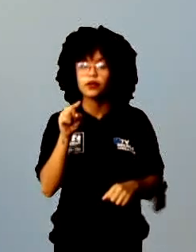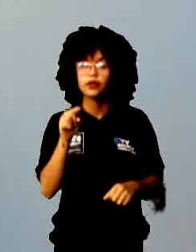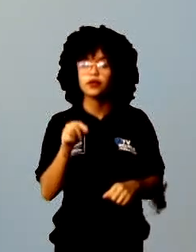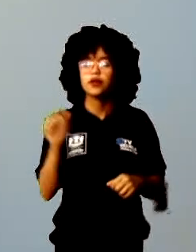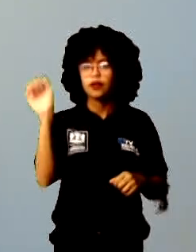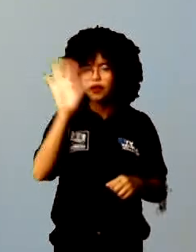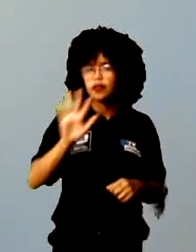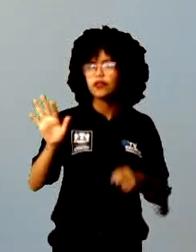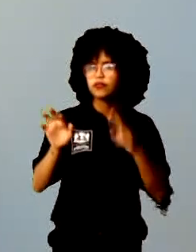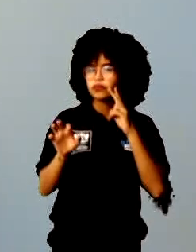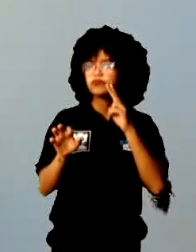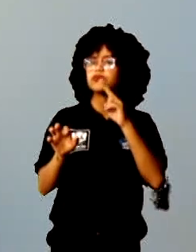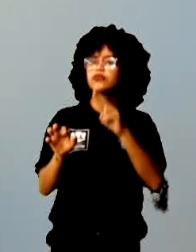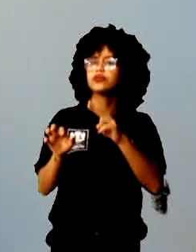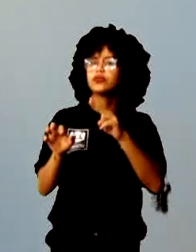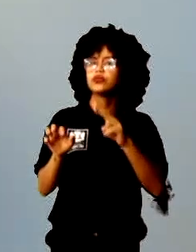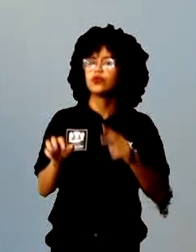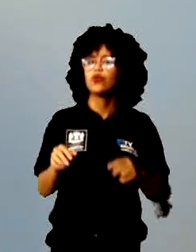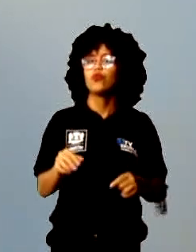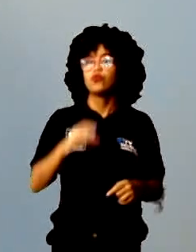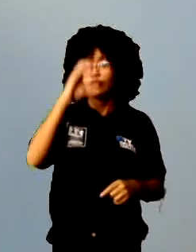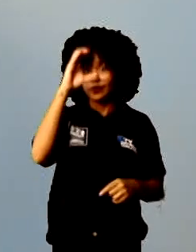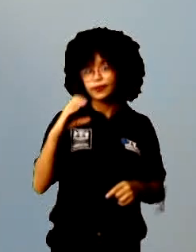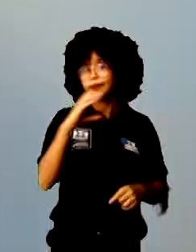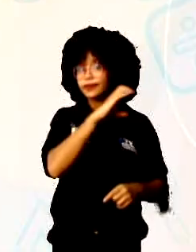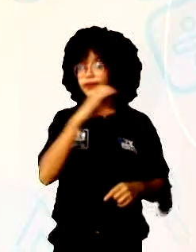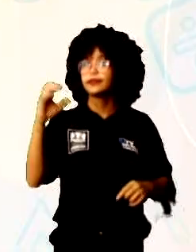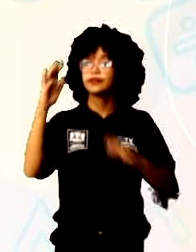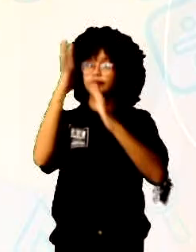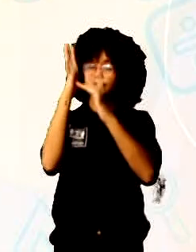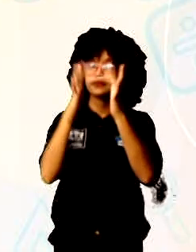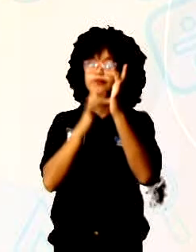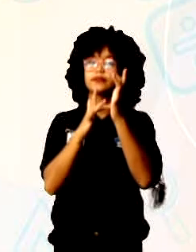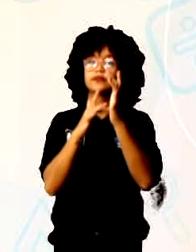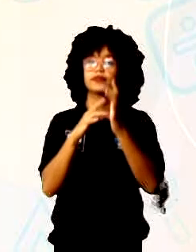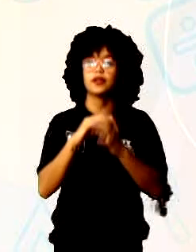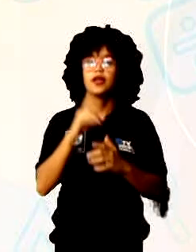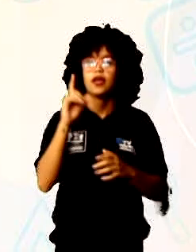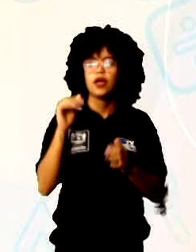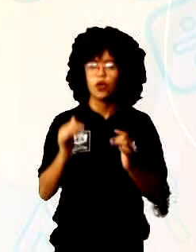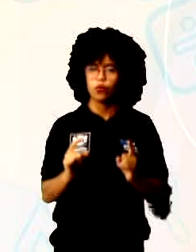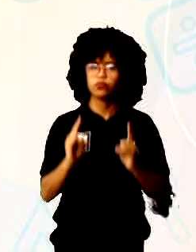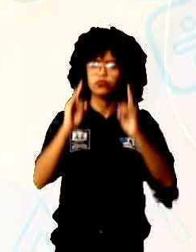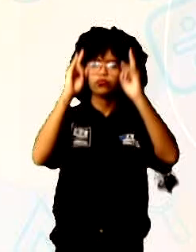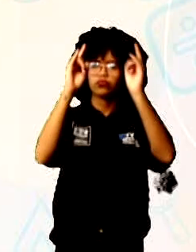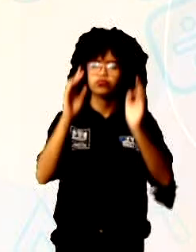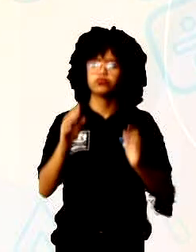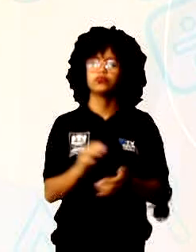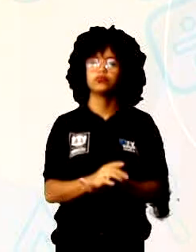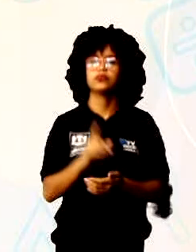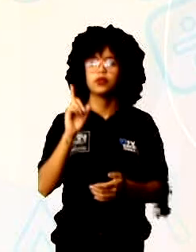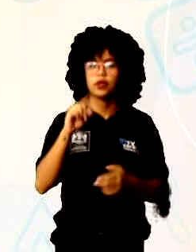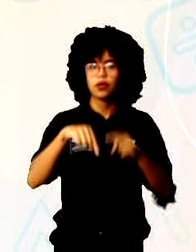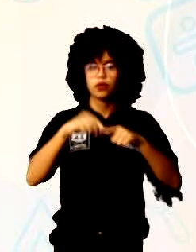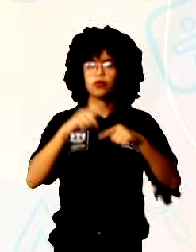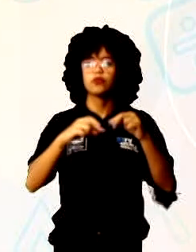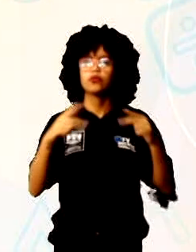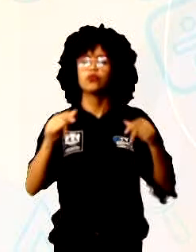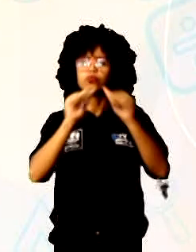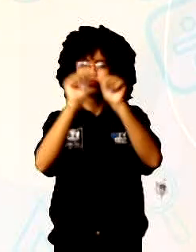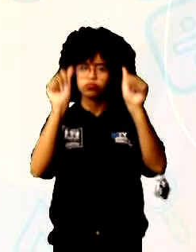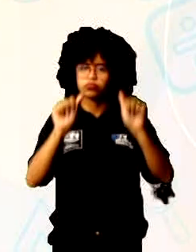esse essa imagem que vocês estão vendo aqui onde o Cristo Redentor não é é um monumento artístico um objeto artístico